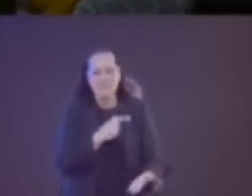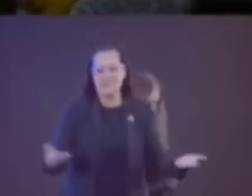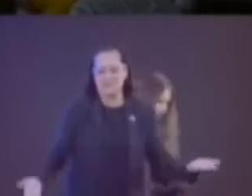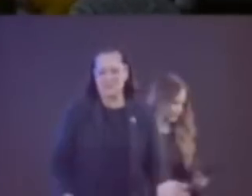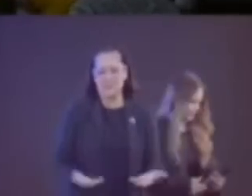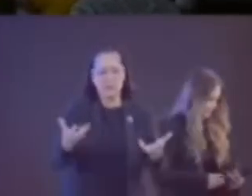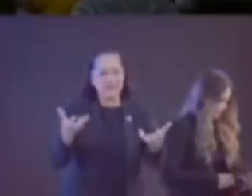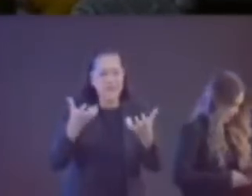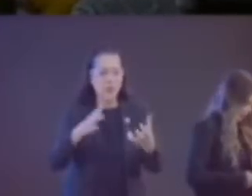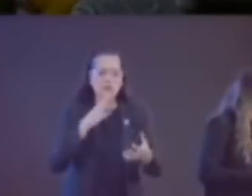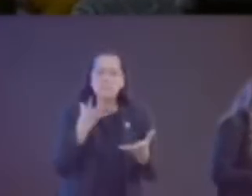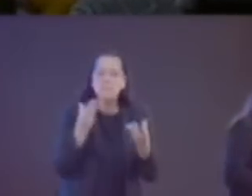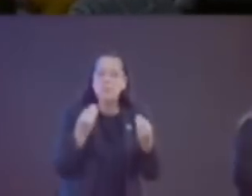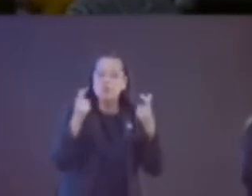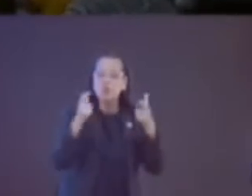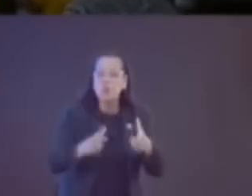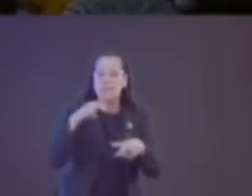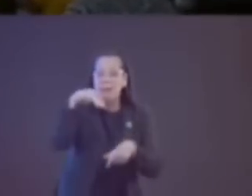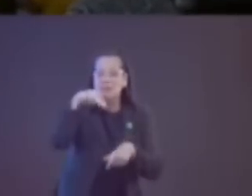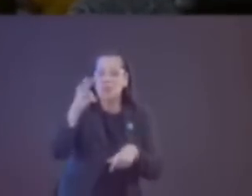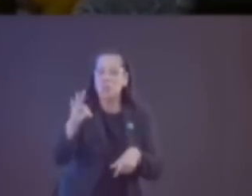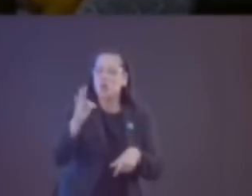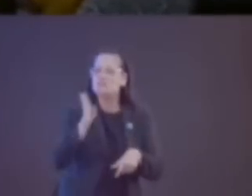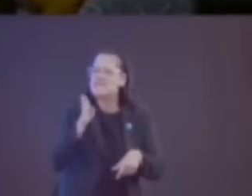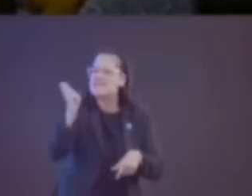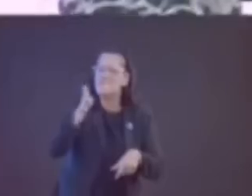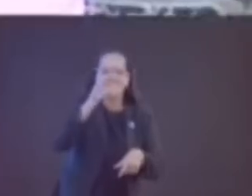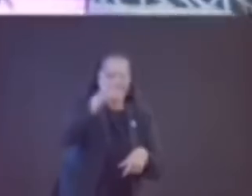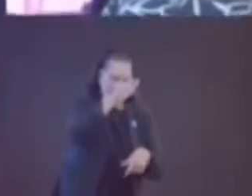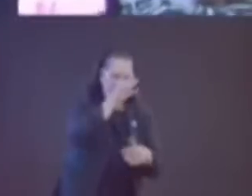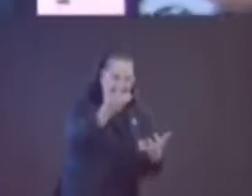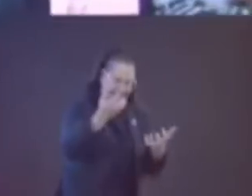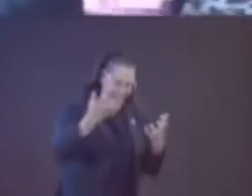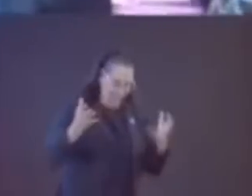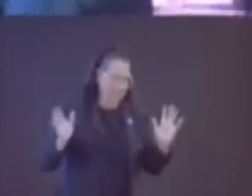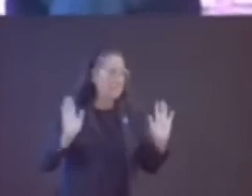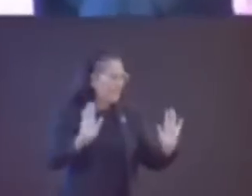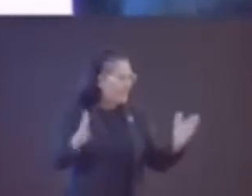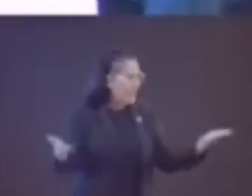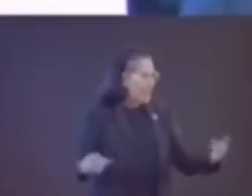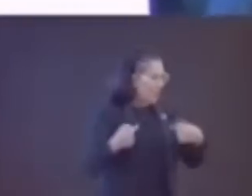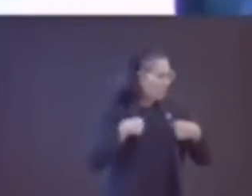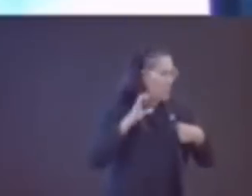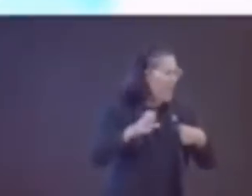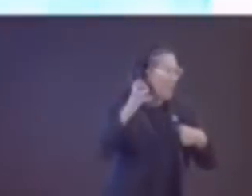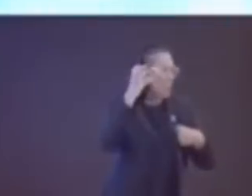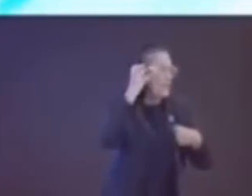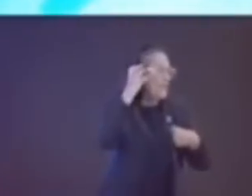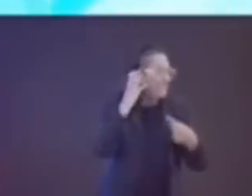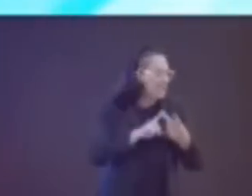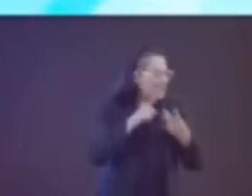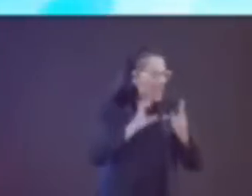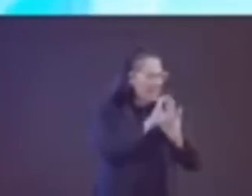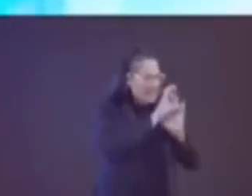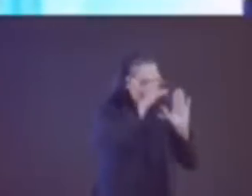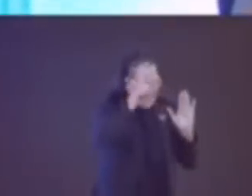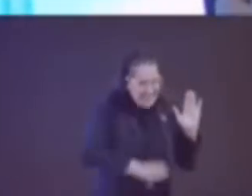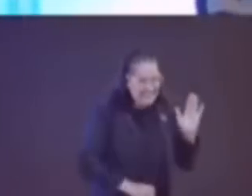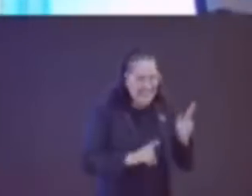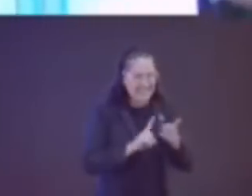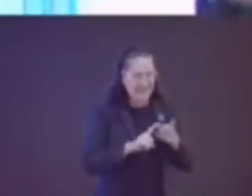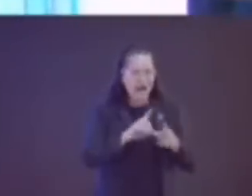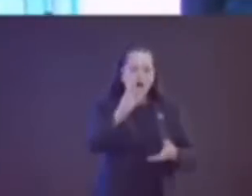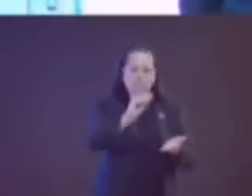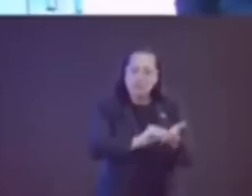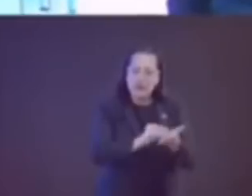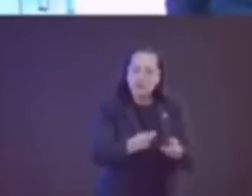lugares do Mato Grosso. Agora, como eu sou cidadã cuiabana, Mato Grossense, faltou uma botina, não